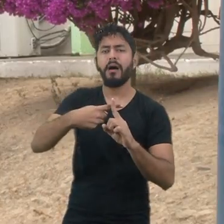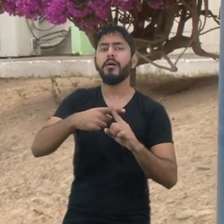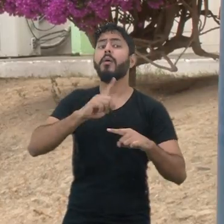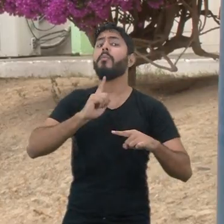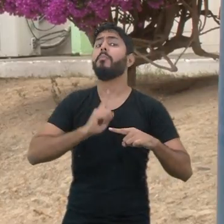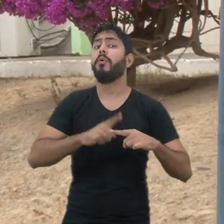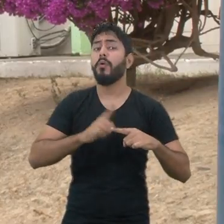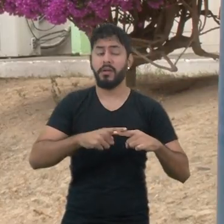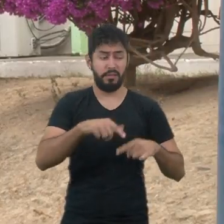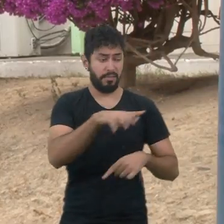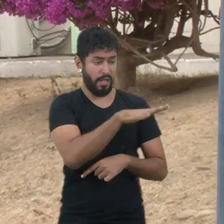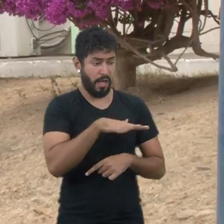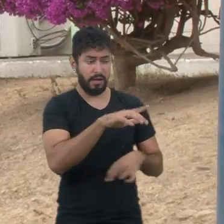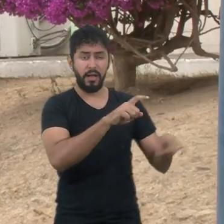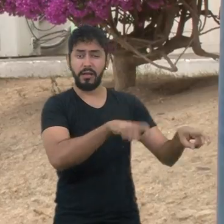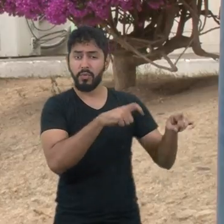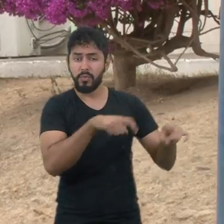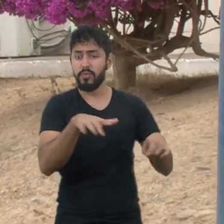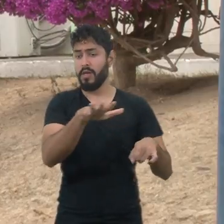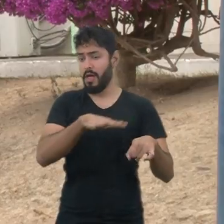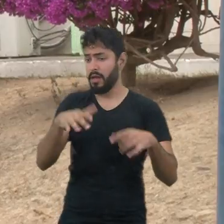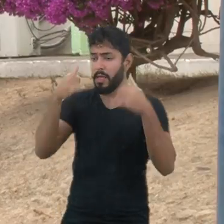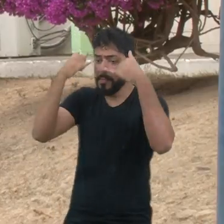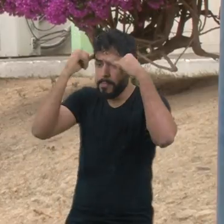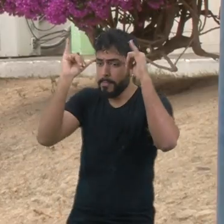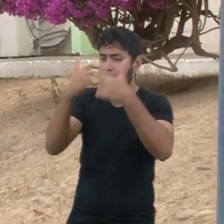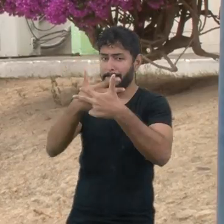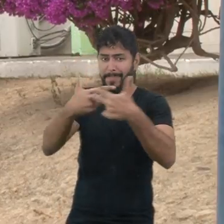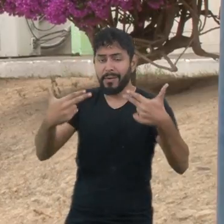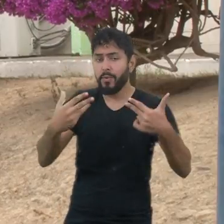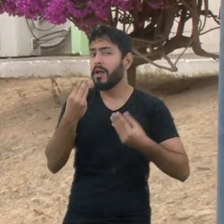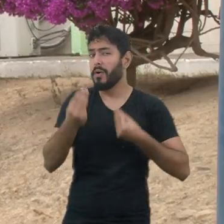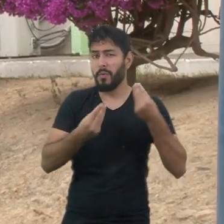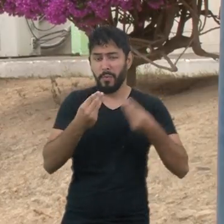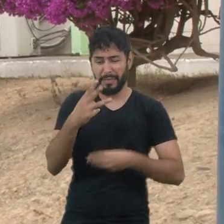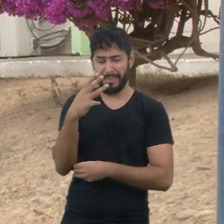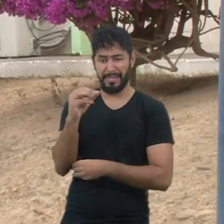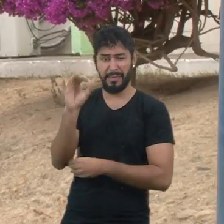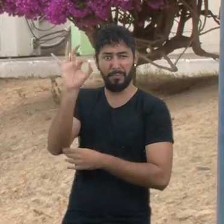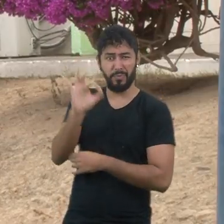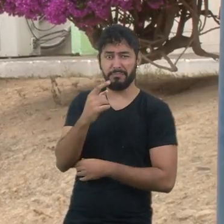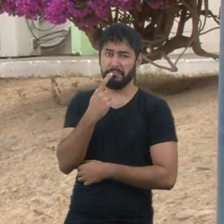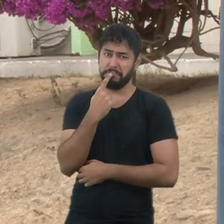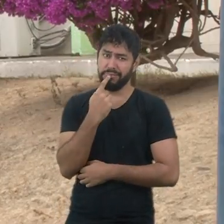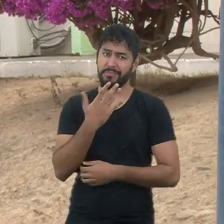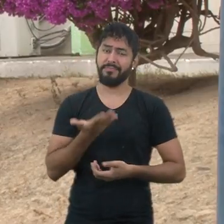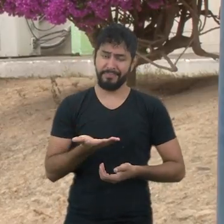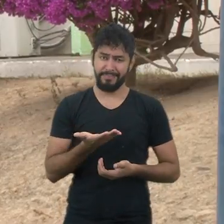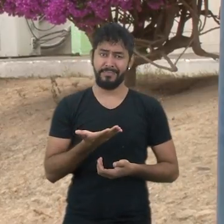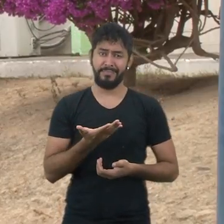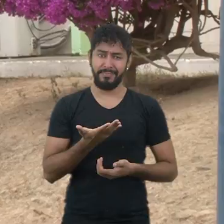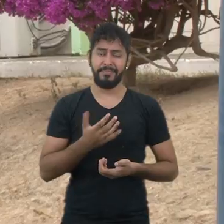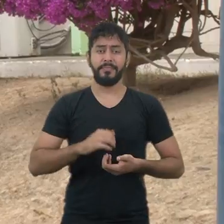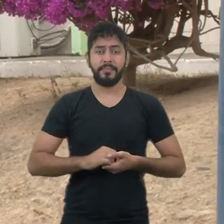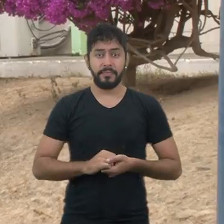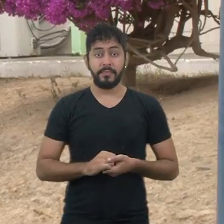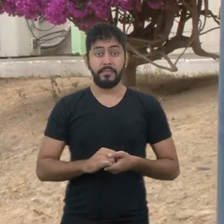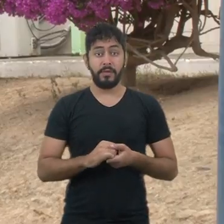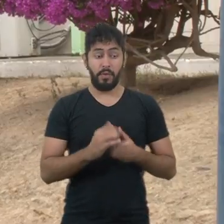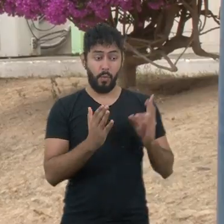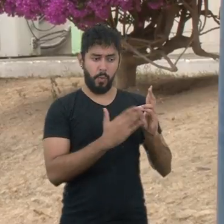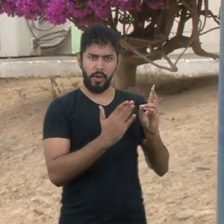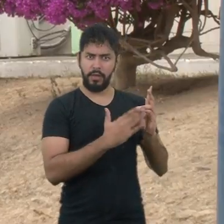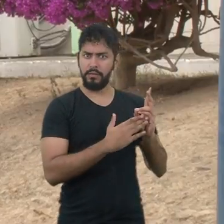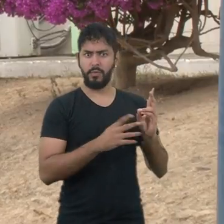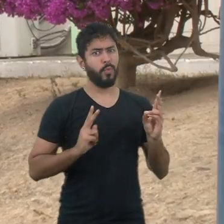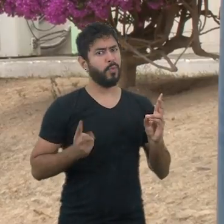em vista que nós ficaremos com áreas para agricultura e pecuária só de 30%, isso é